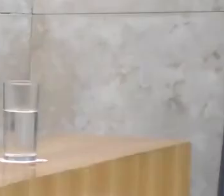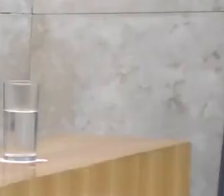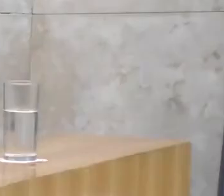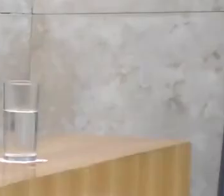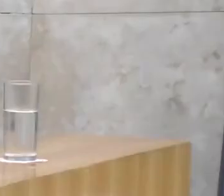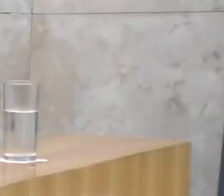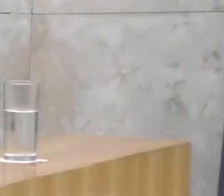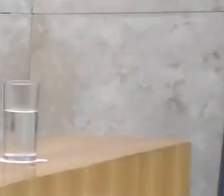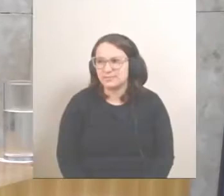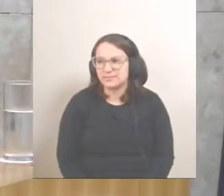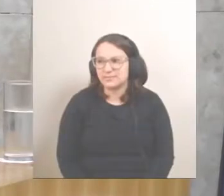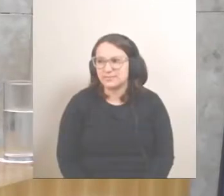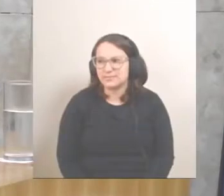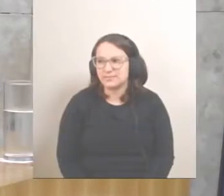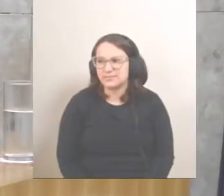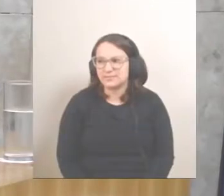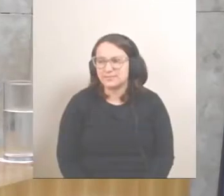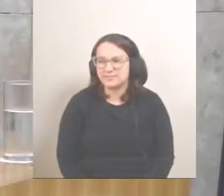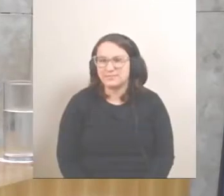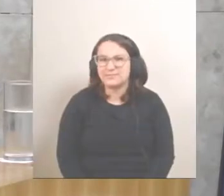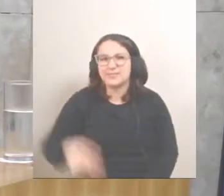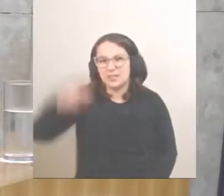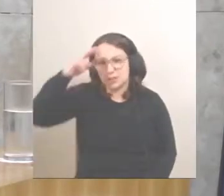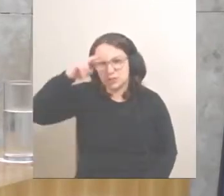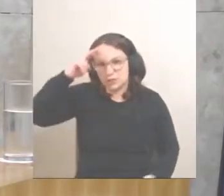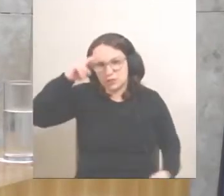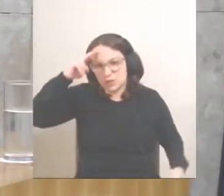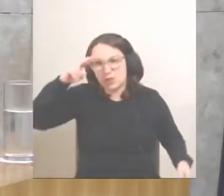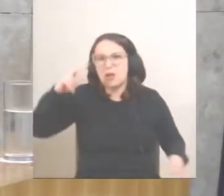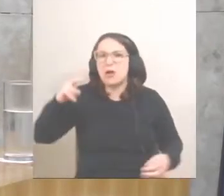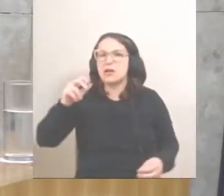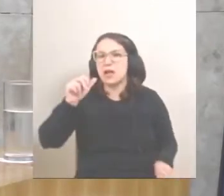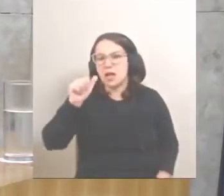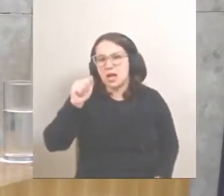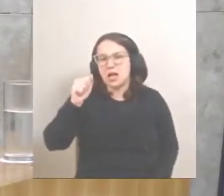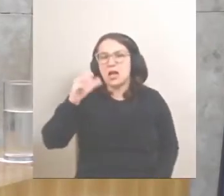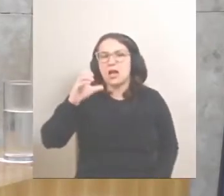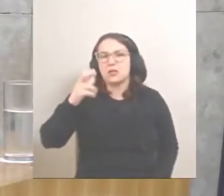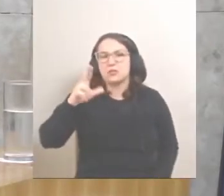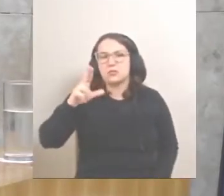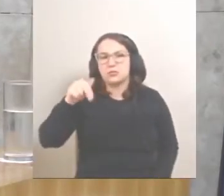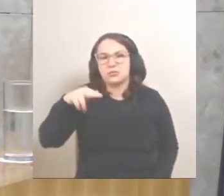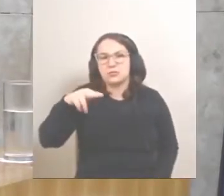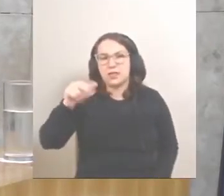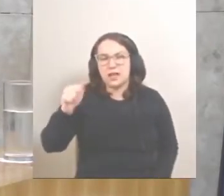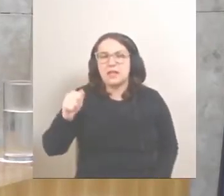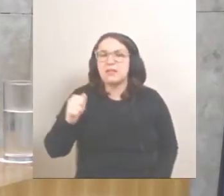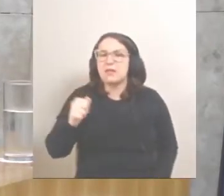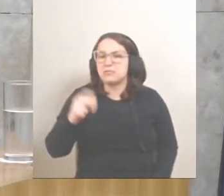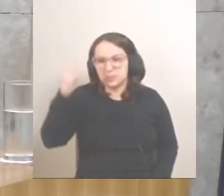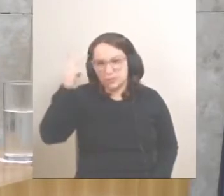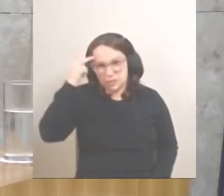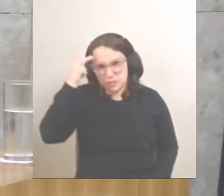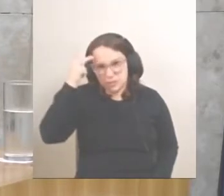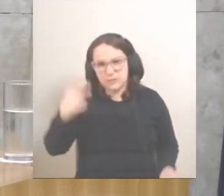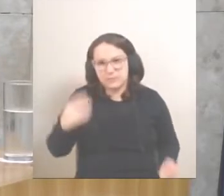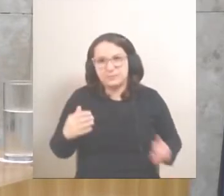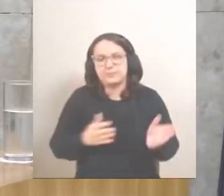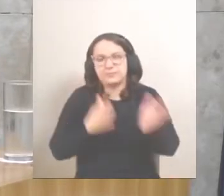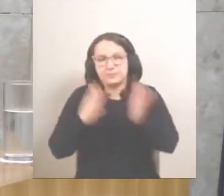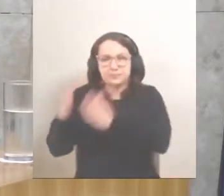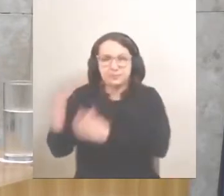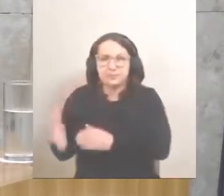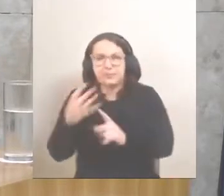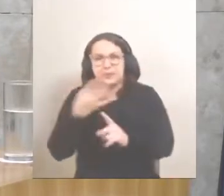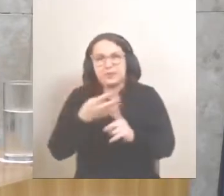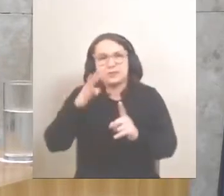Com certeza, muitas histórias da Açucena, tradicional clube de várzea de São Paulo. Faço uma homenagem